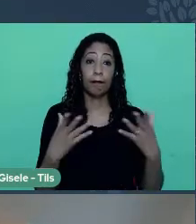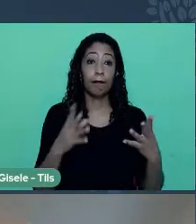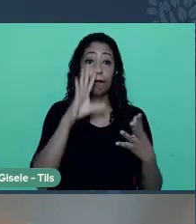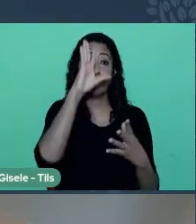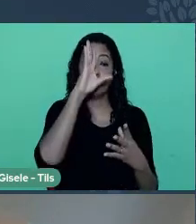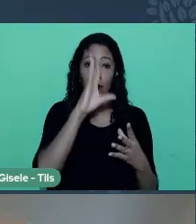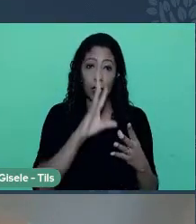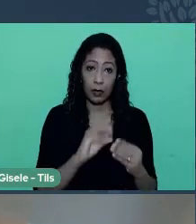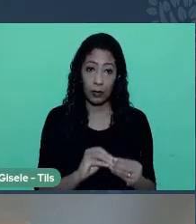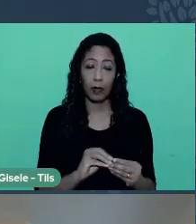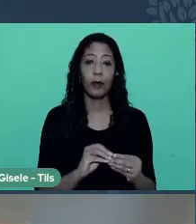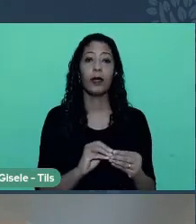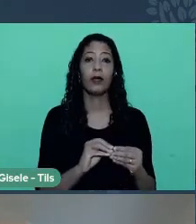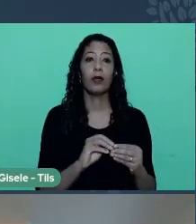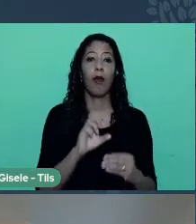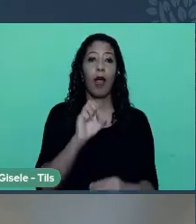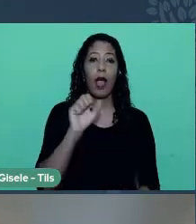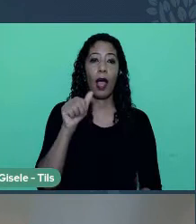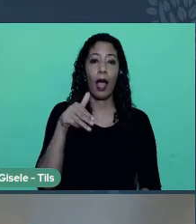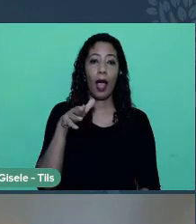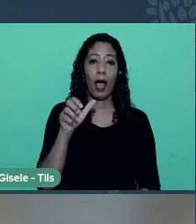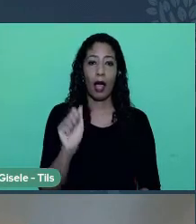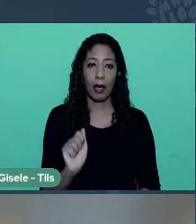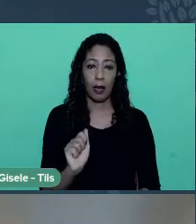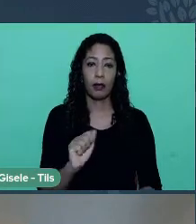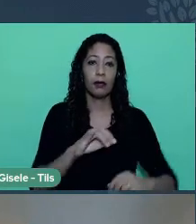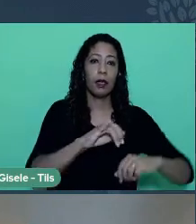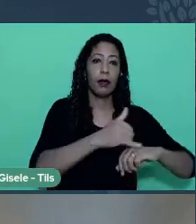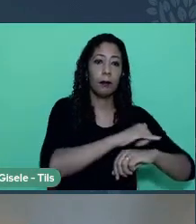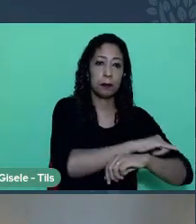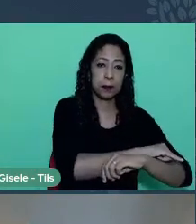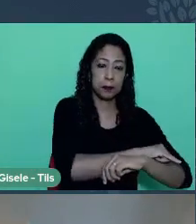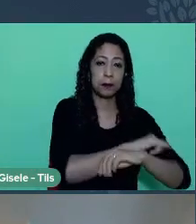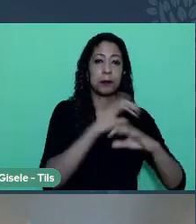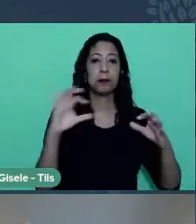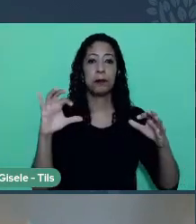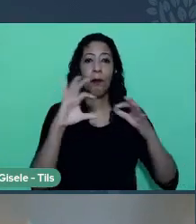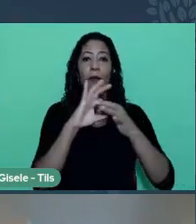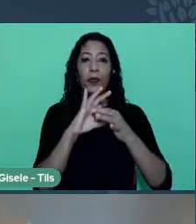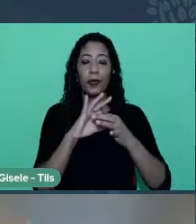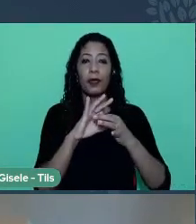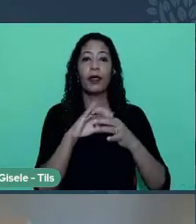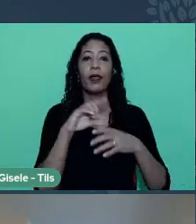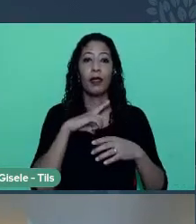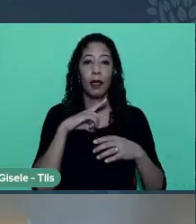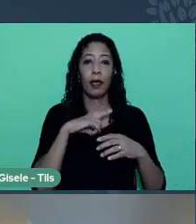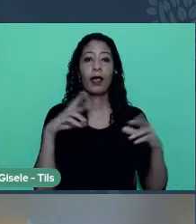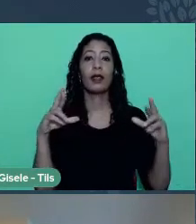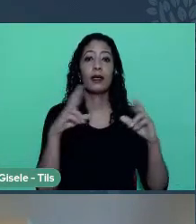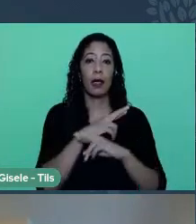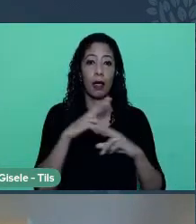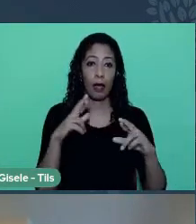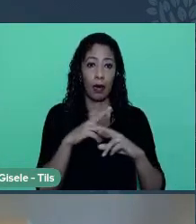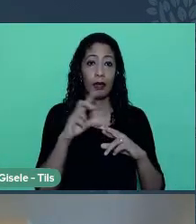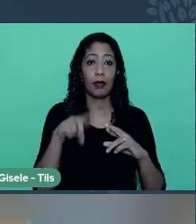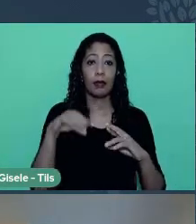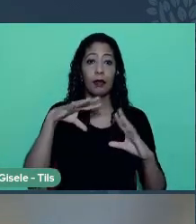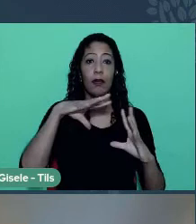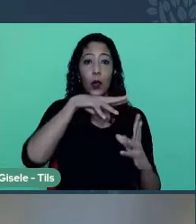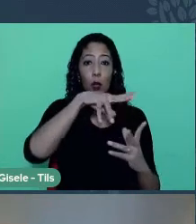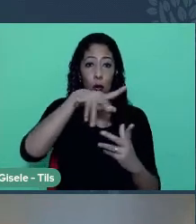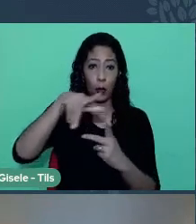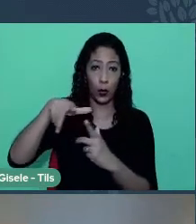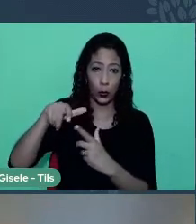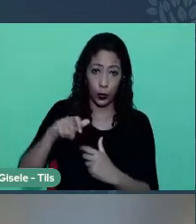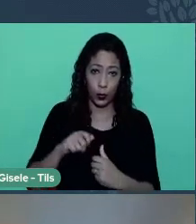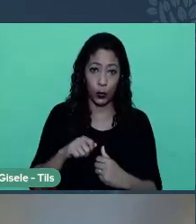grande associação entre asma e obesidade. A relação entre asma e obesidade parece ser maior no mundo inteiro, né?